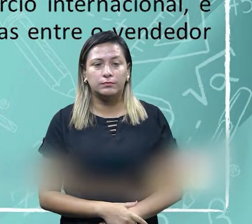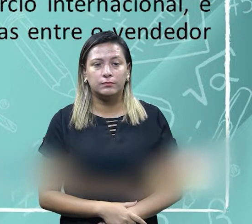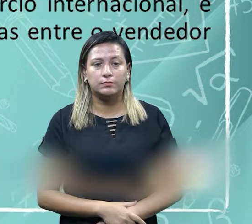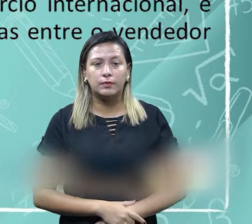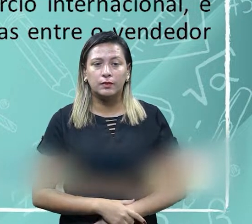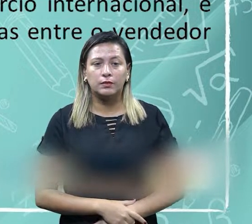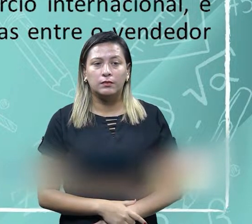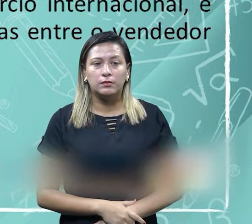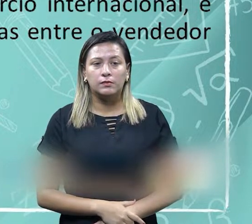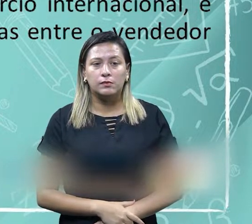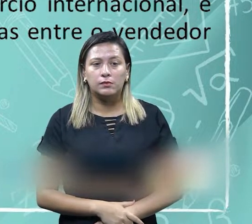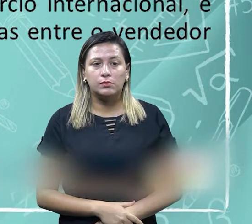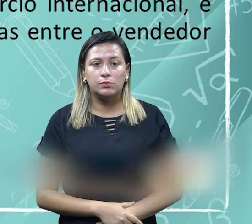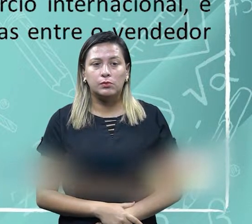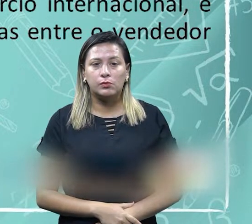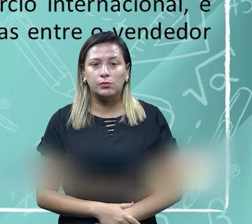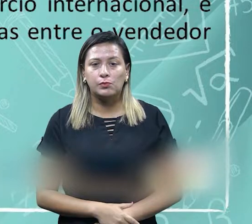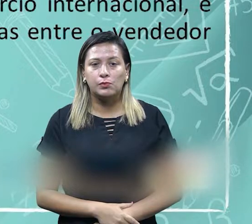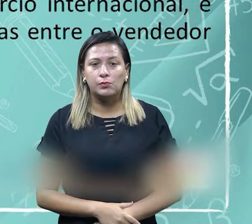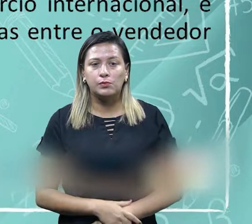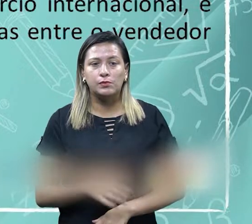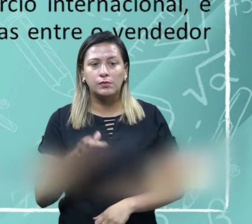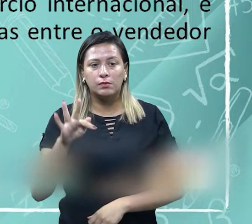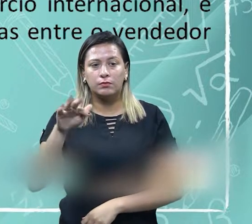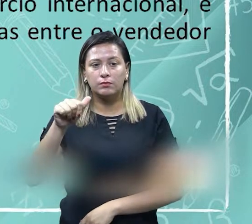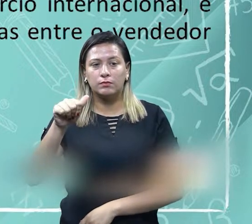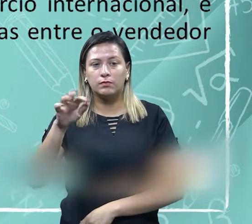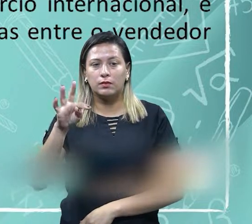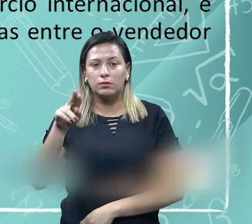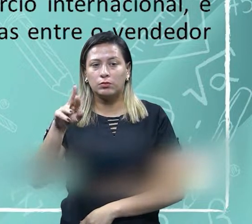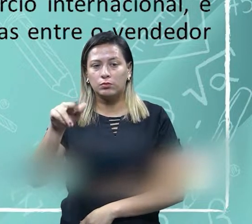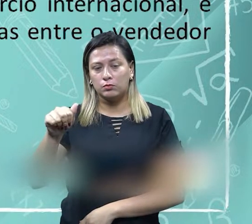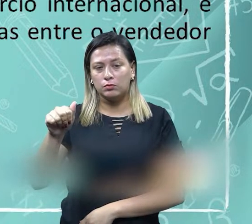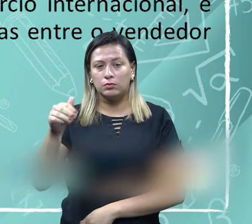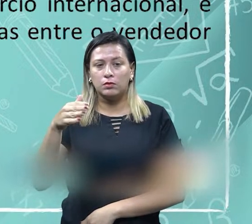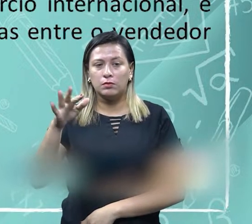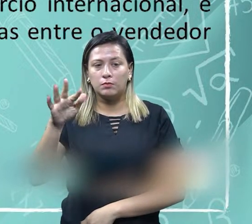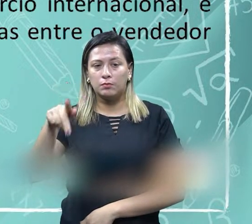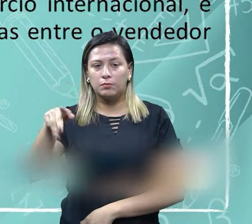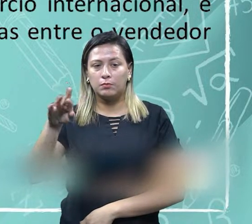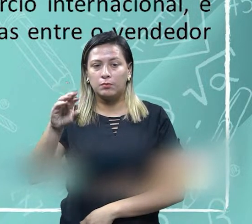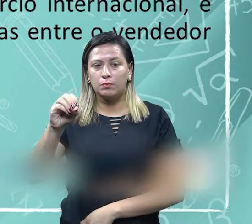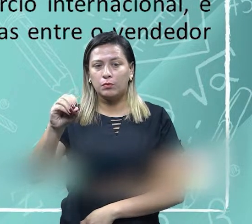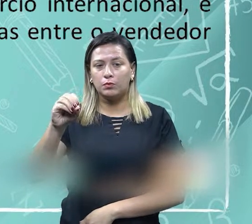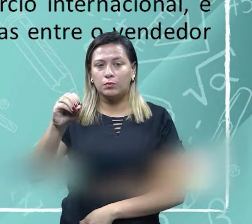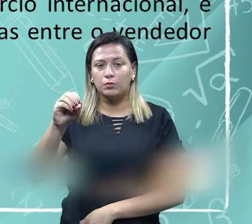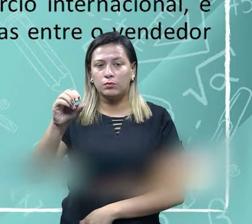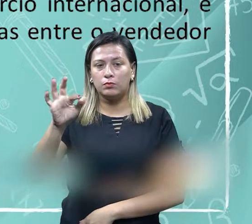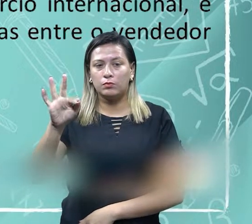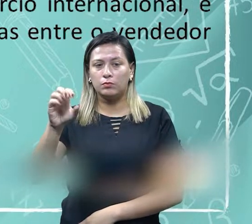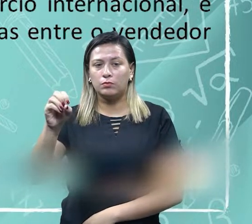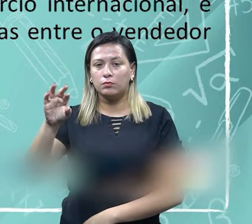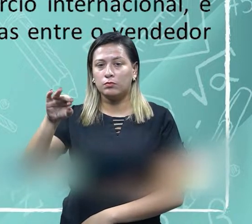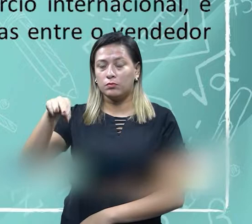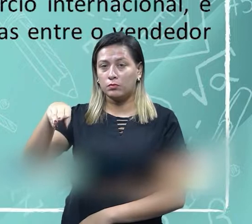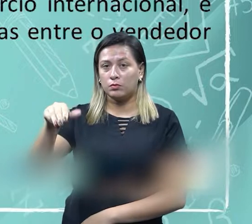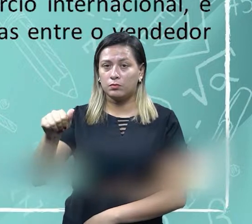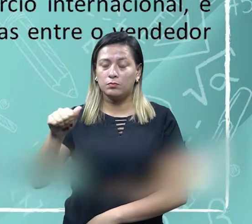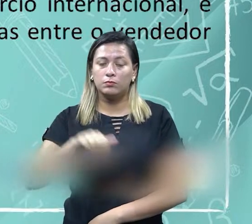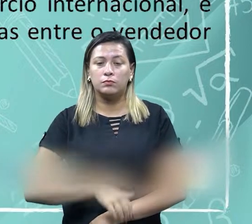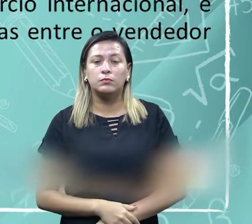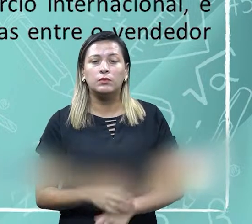atribuições e condições de negociação que nós chamamos de fatura protoforma, tá bom? Então, precisa de um conjunto de termos